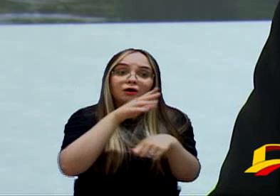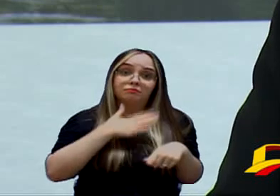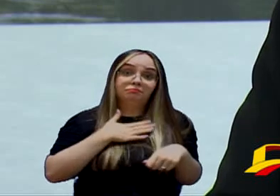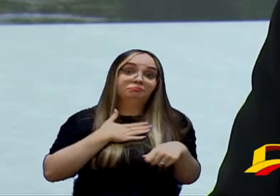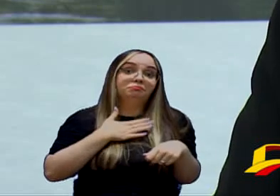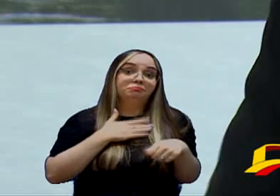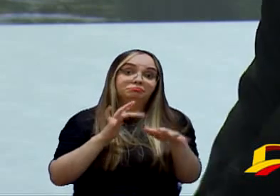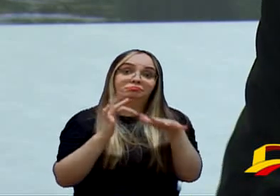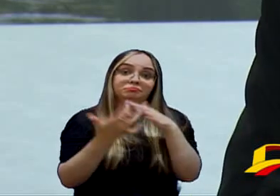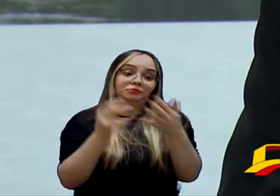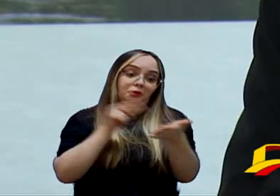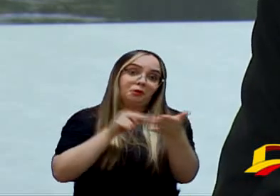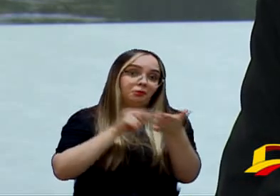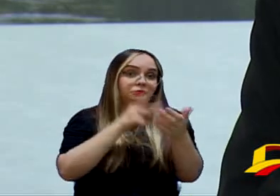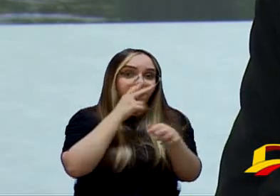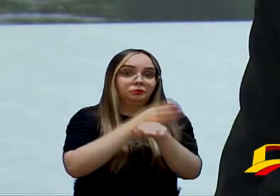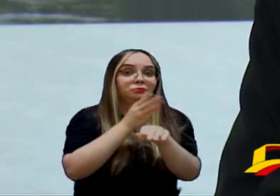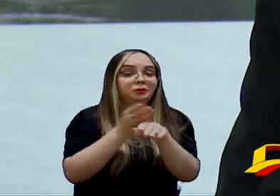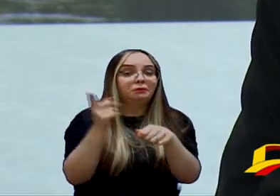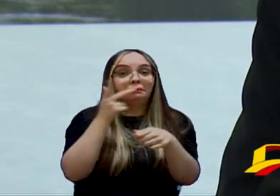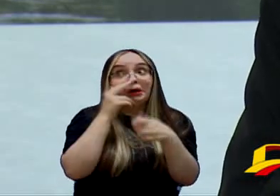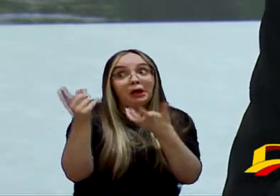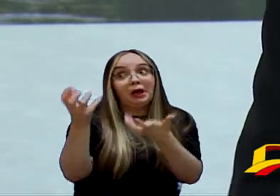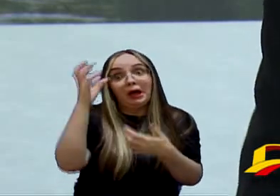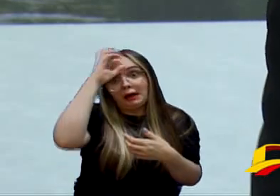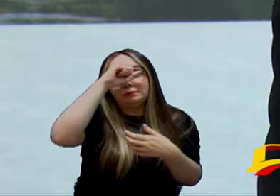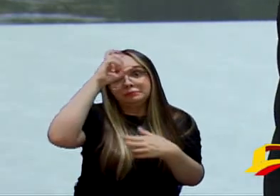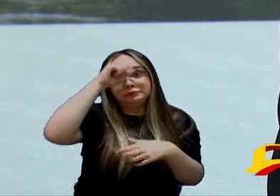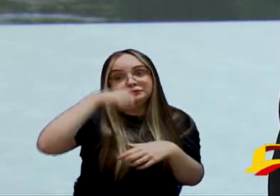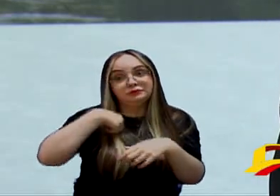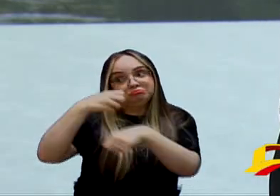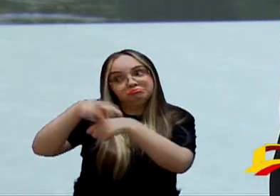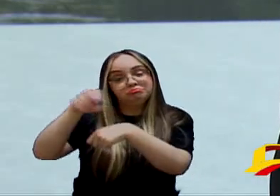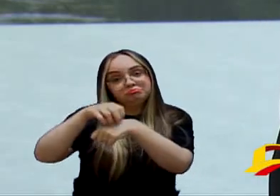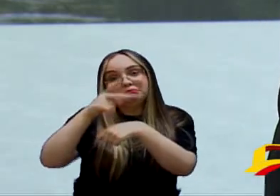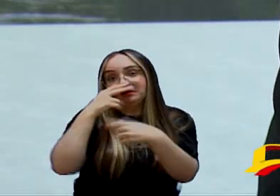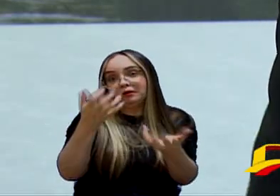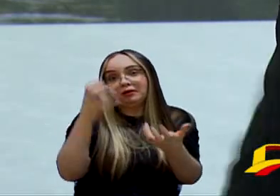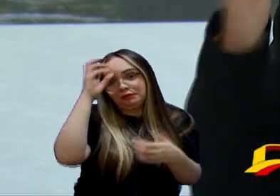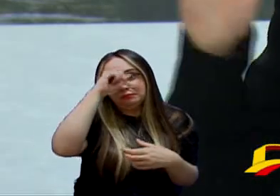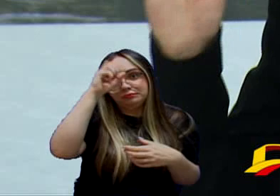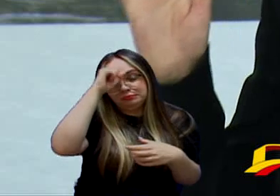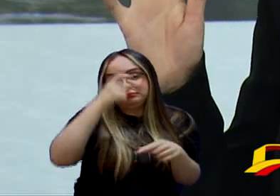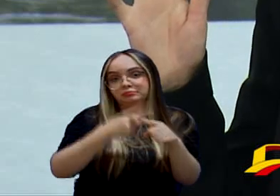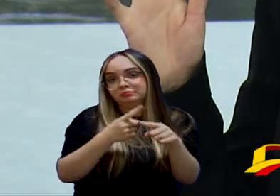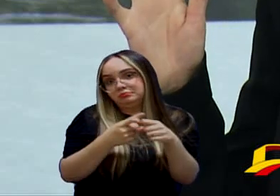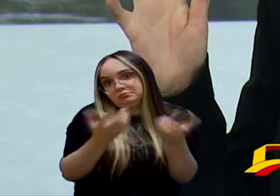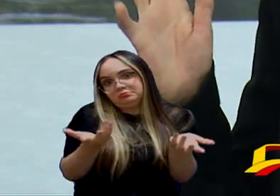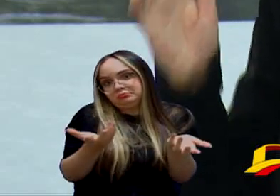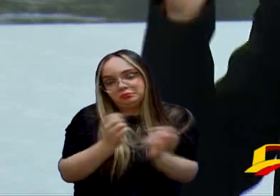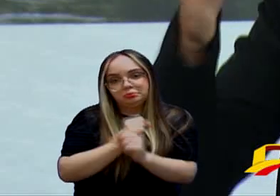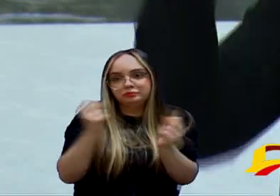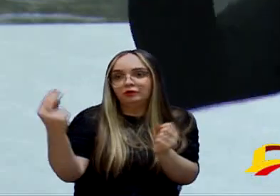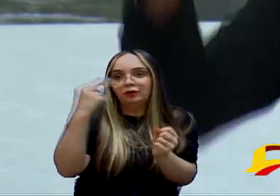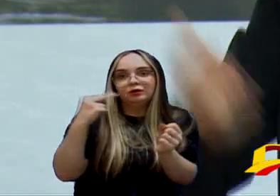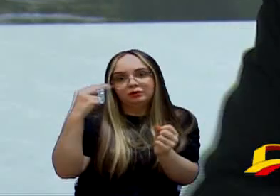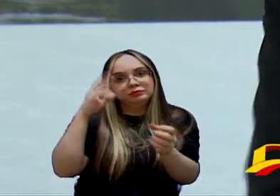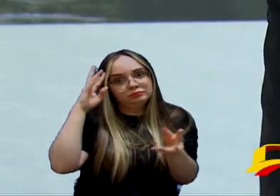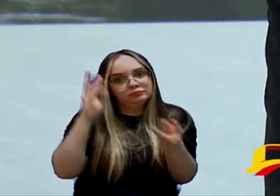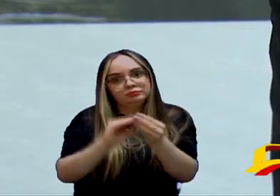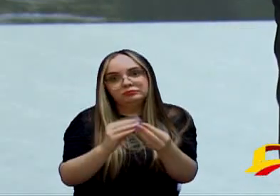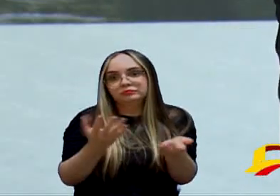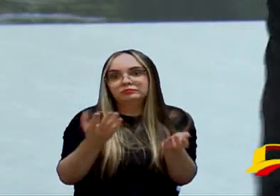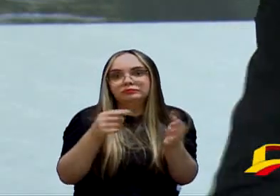as minhas redes sociais eu não sei se ele quer aprender com as minhas redes sociais né porque deve querer aprender para ficar